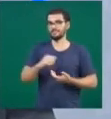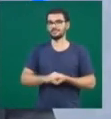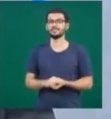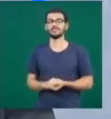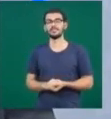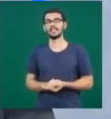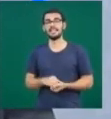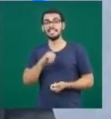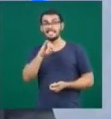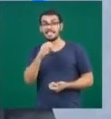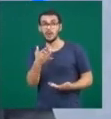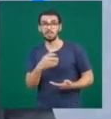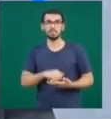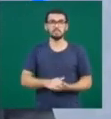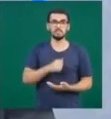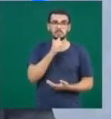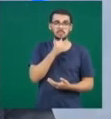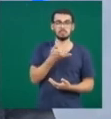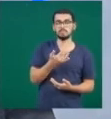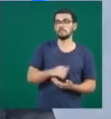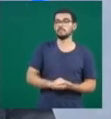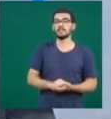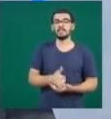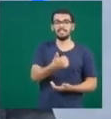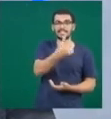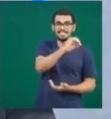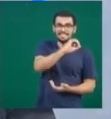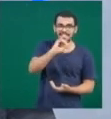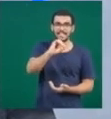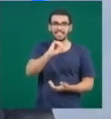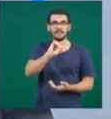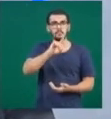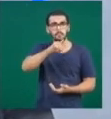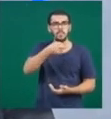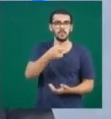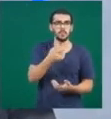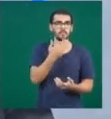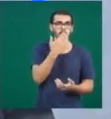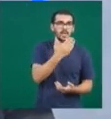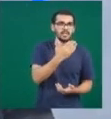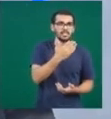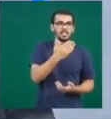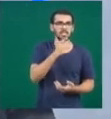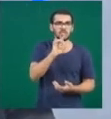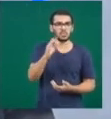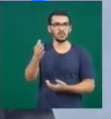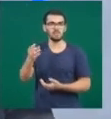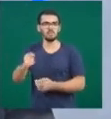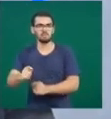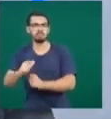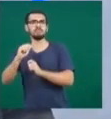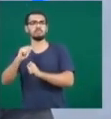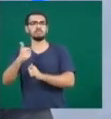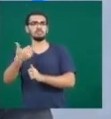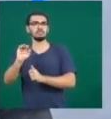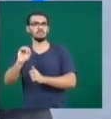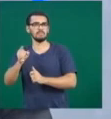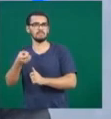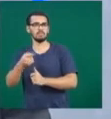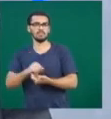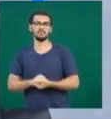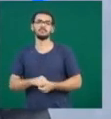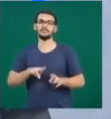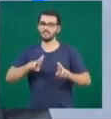ele pede 100 mil reais e ganha apenas 10 mil reais, essa diferença do valor que ele deixou de ganhar também vai